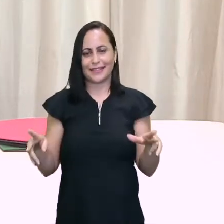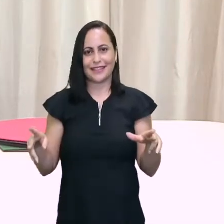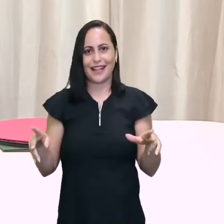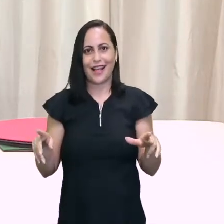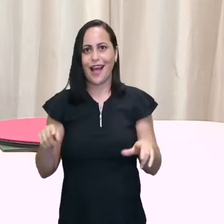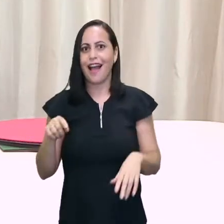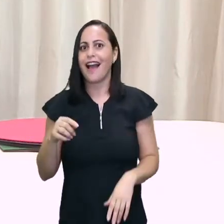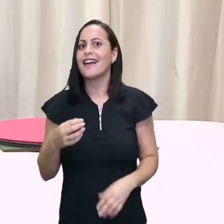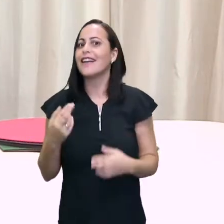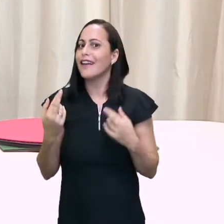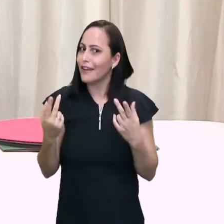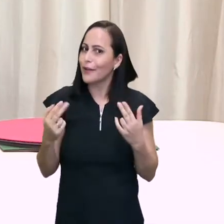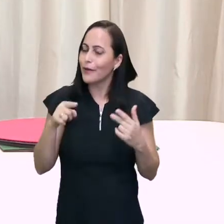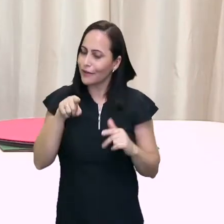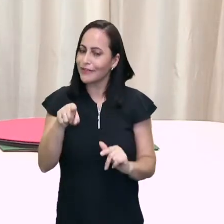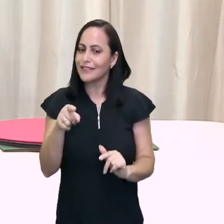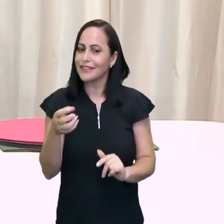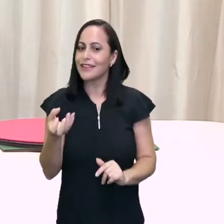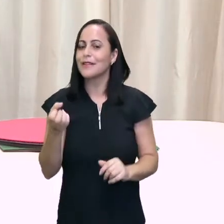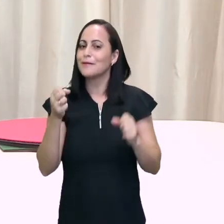que você quer ser.